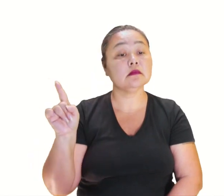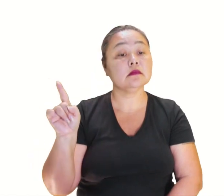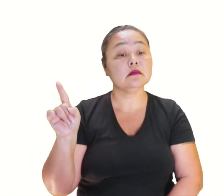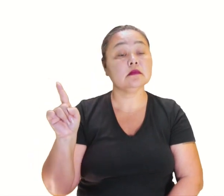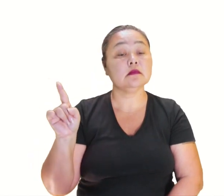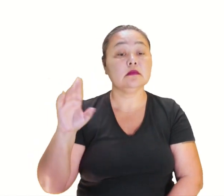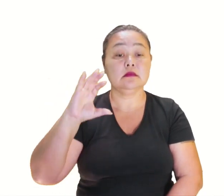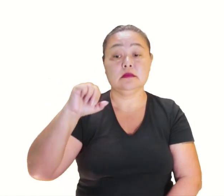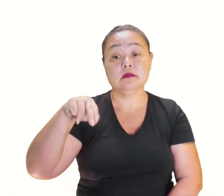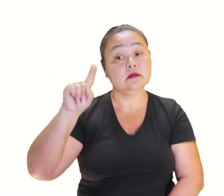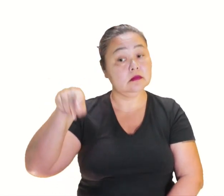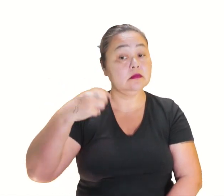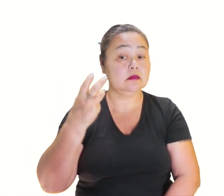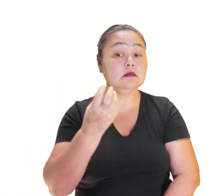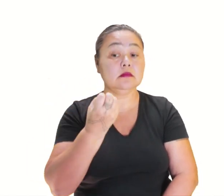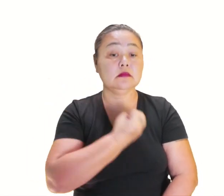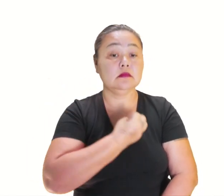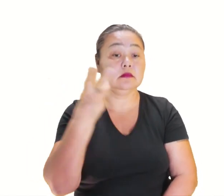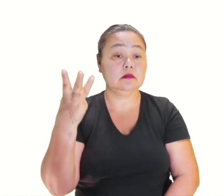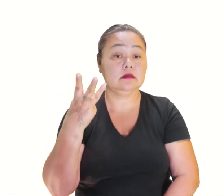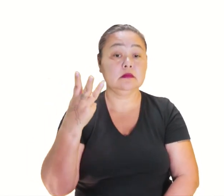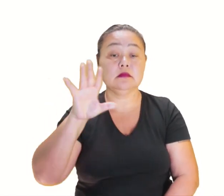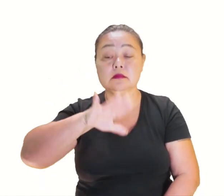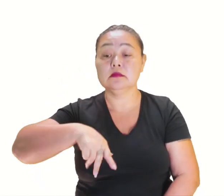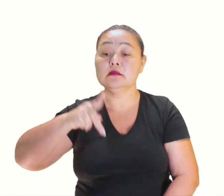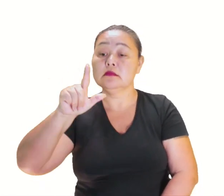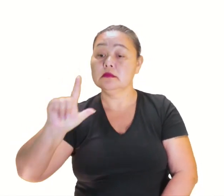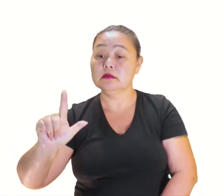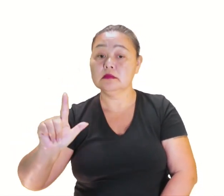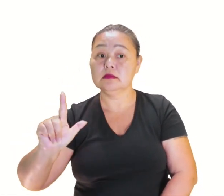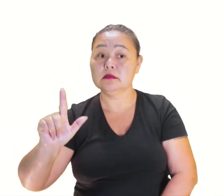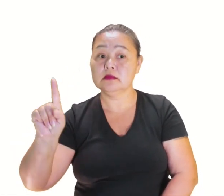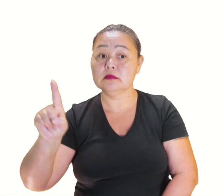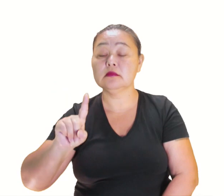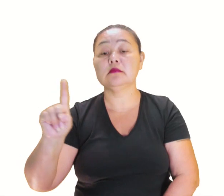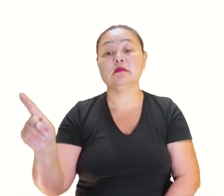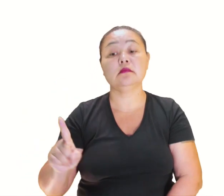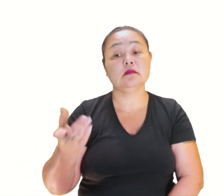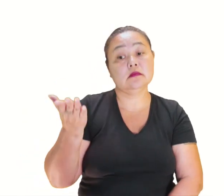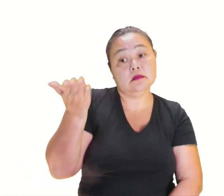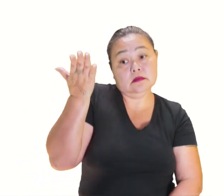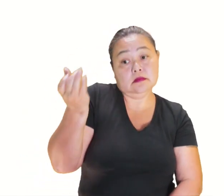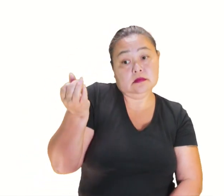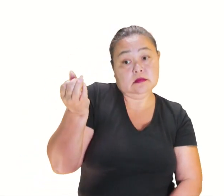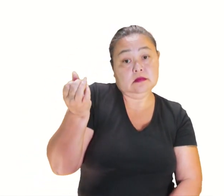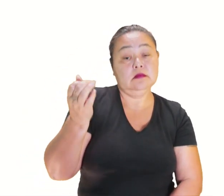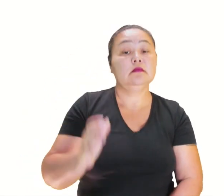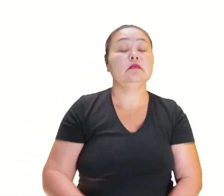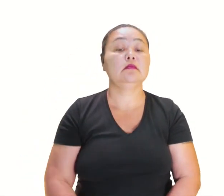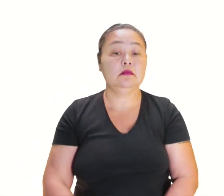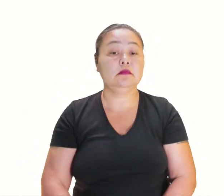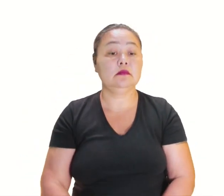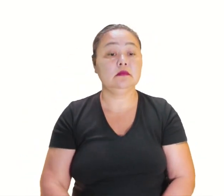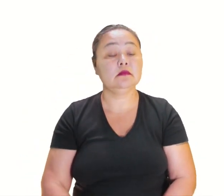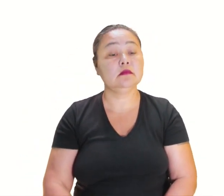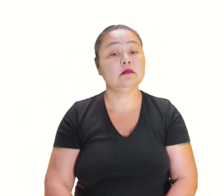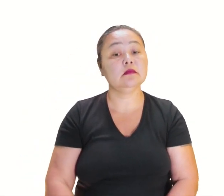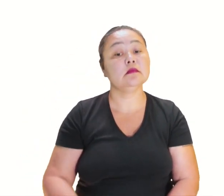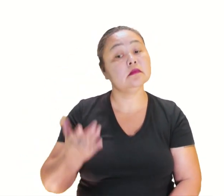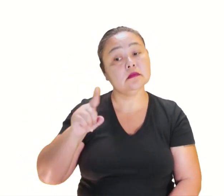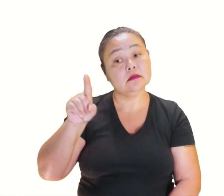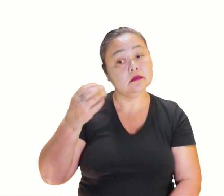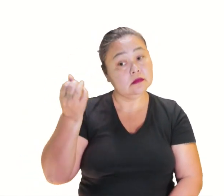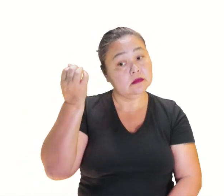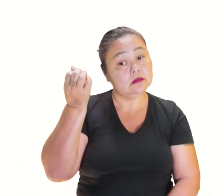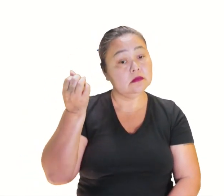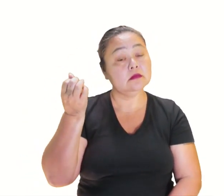aqui? É o 3. É o 3. Quem é a parte literal? É o Z a potência 6. Sexta